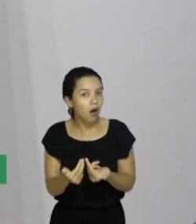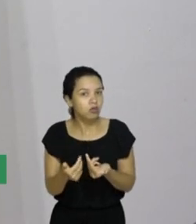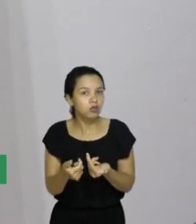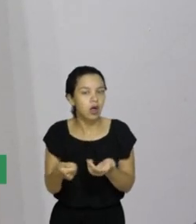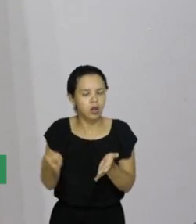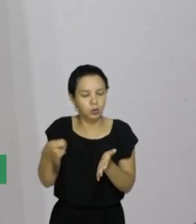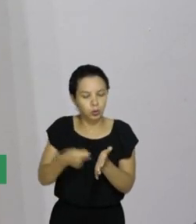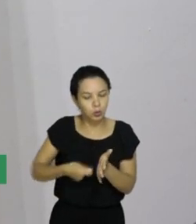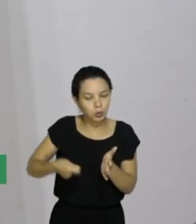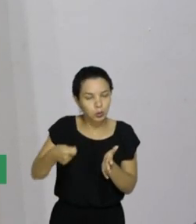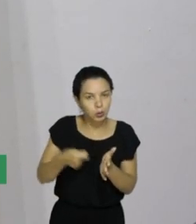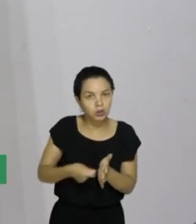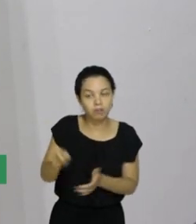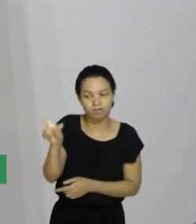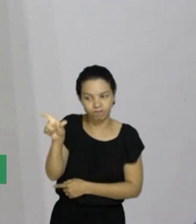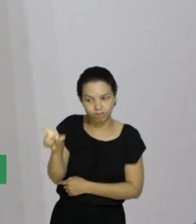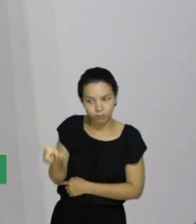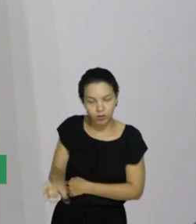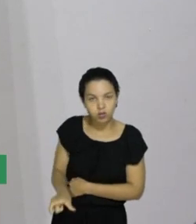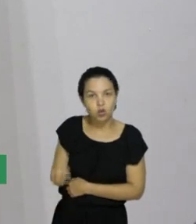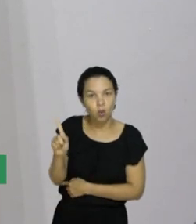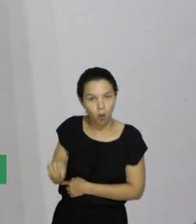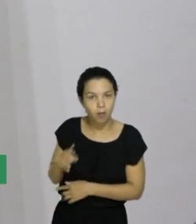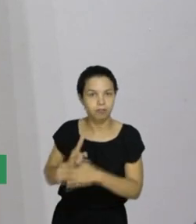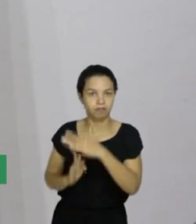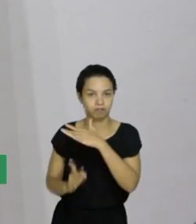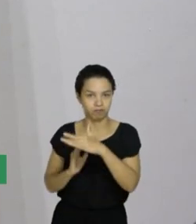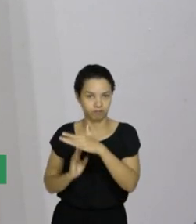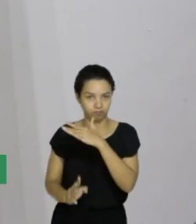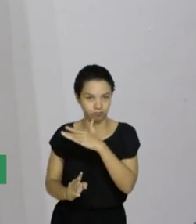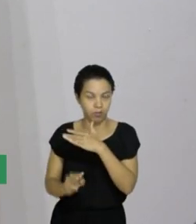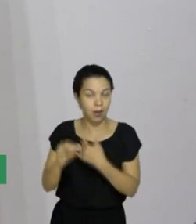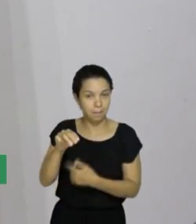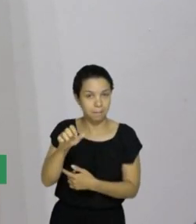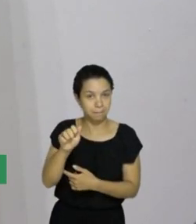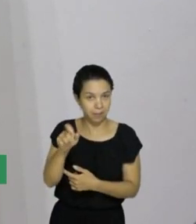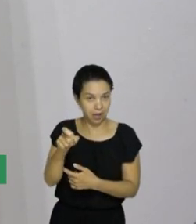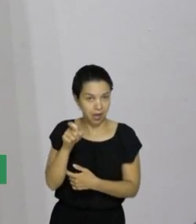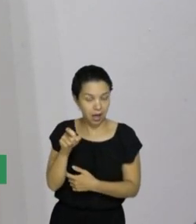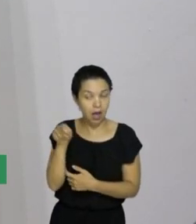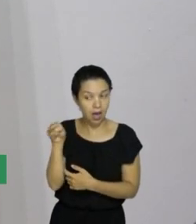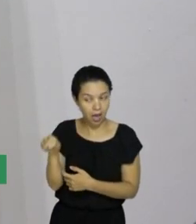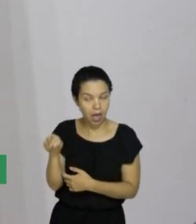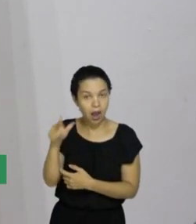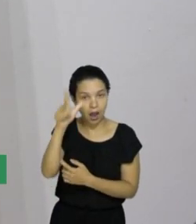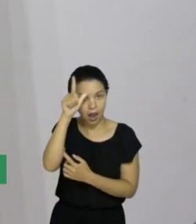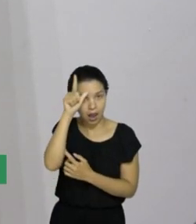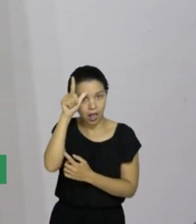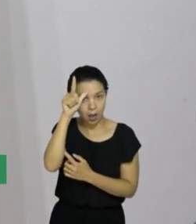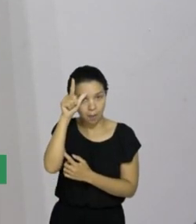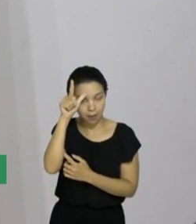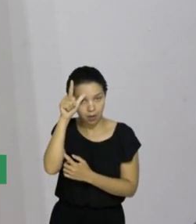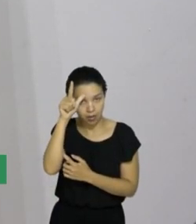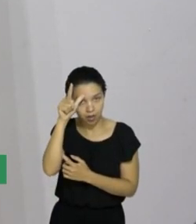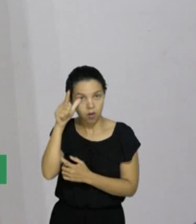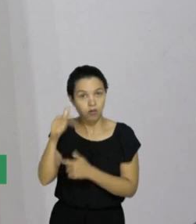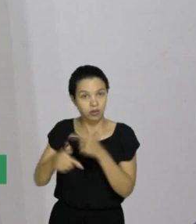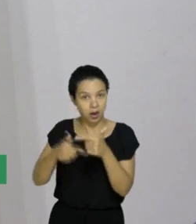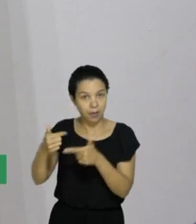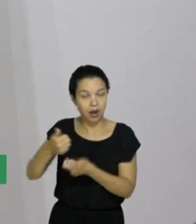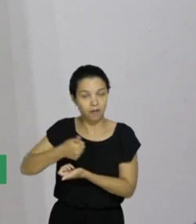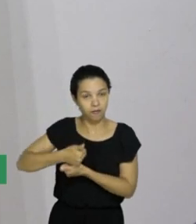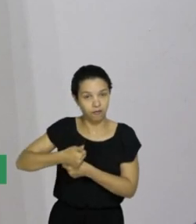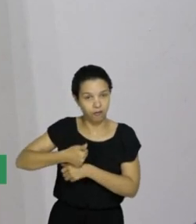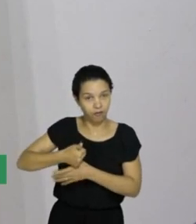Max offer farmacêutico alemão e chegou Inclusive a ser duas vezes vereador de